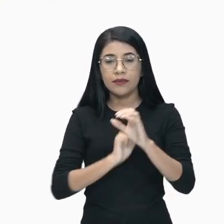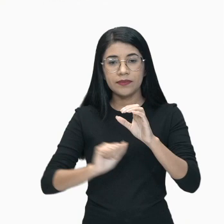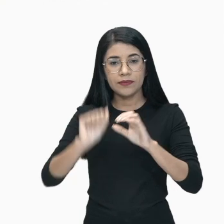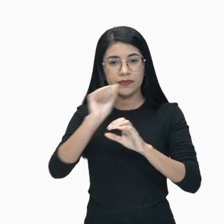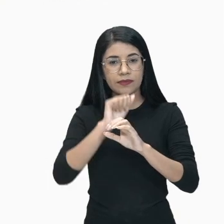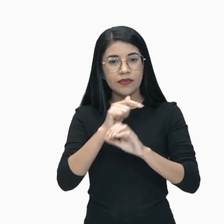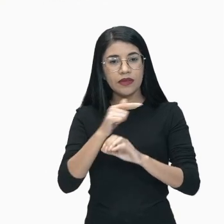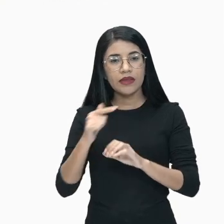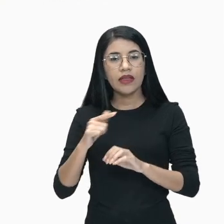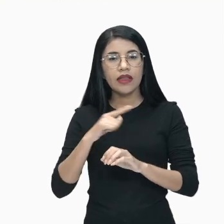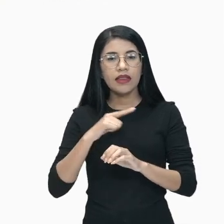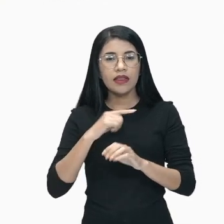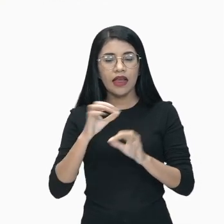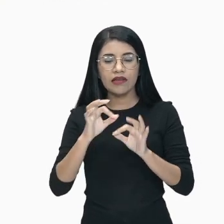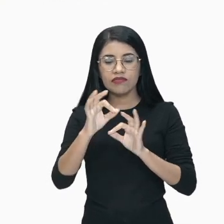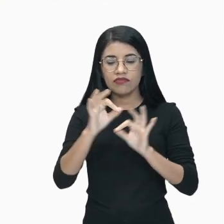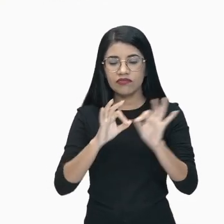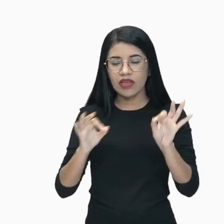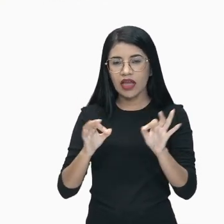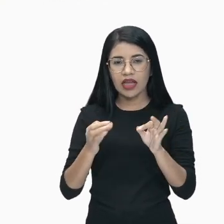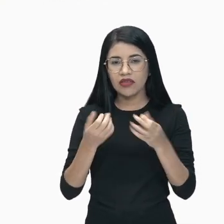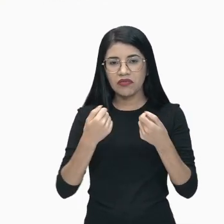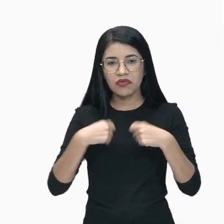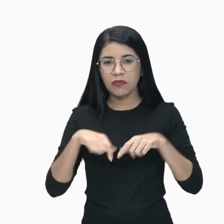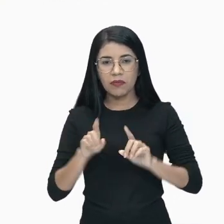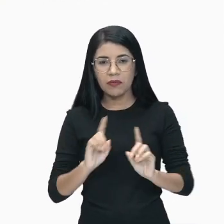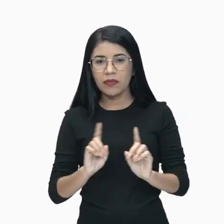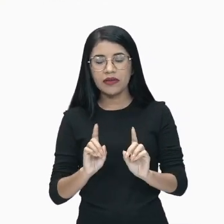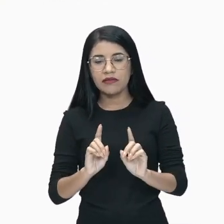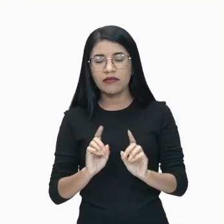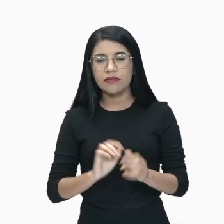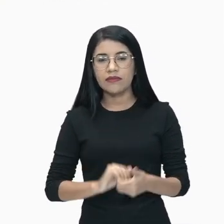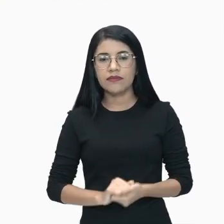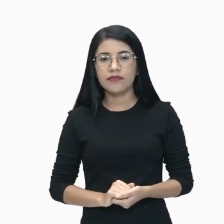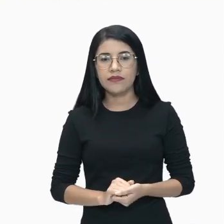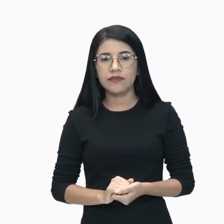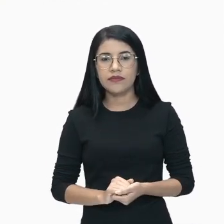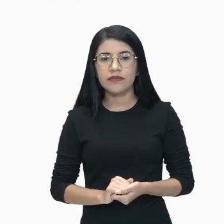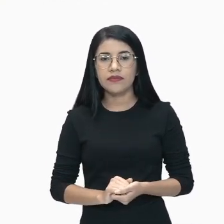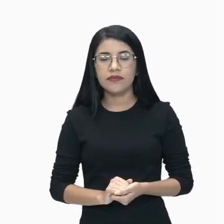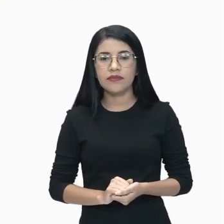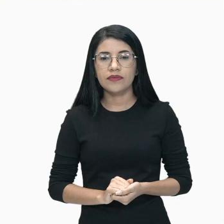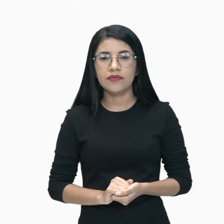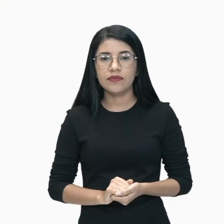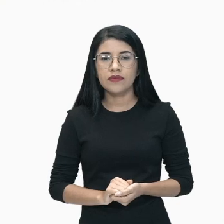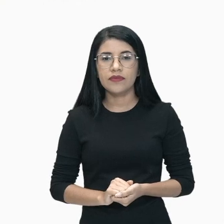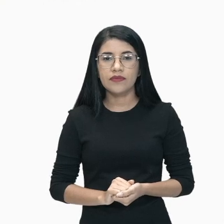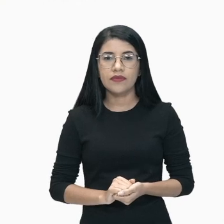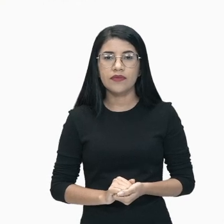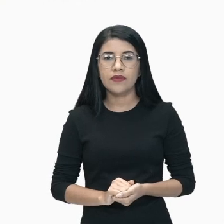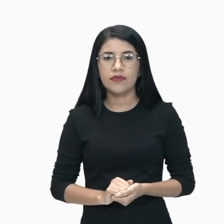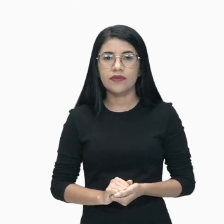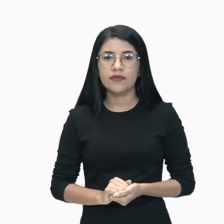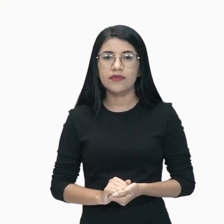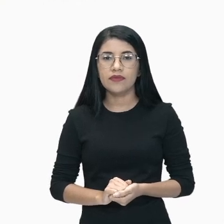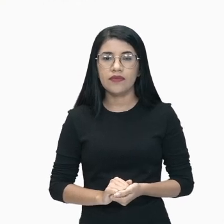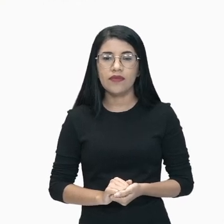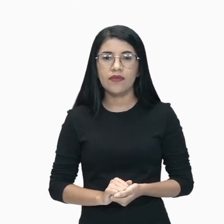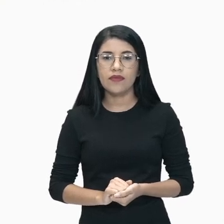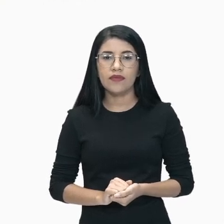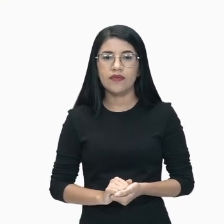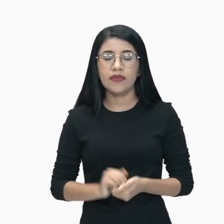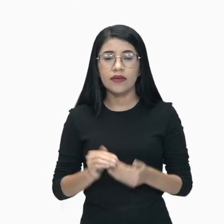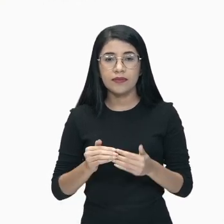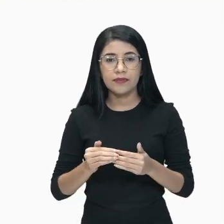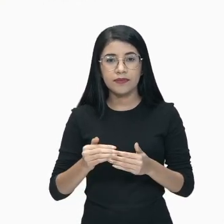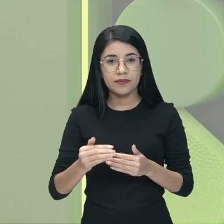dimensão e massa desprezível, como sendo um ponto mesmo com a concentração de carga. Muito bem, seguindo